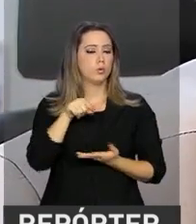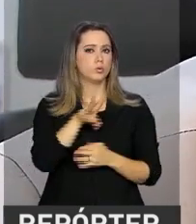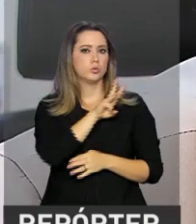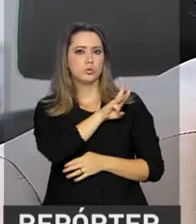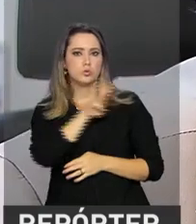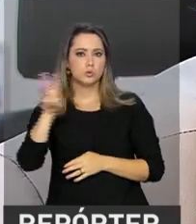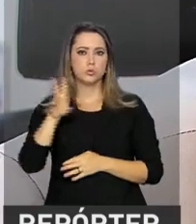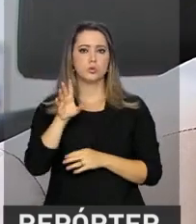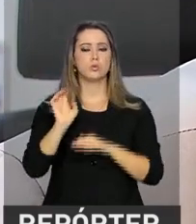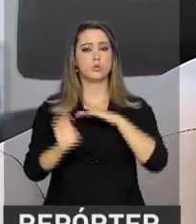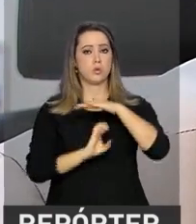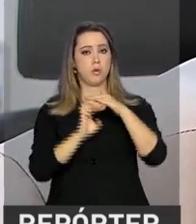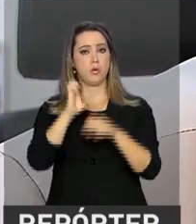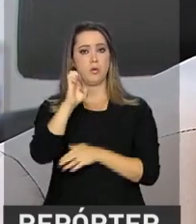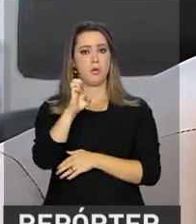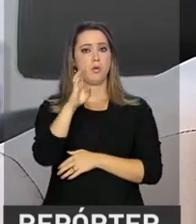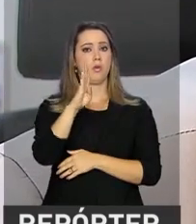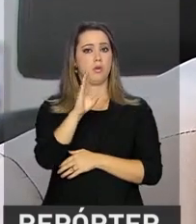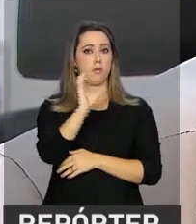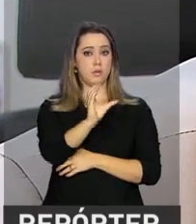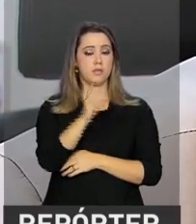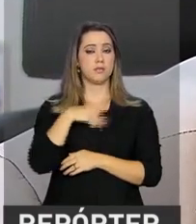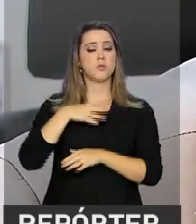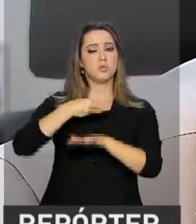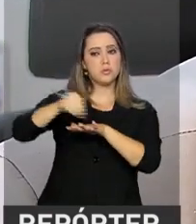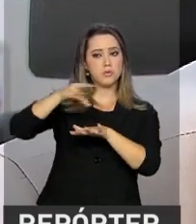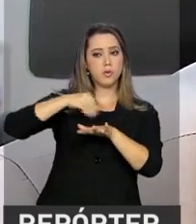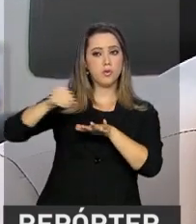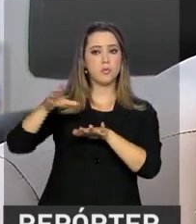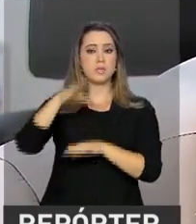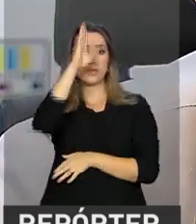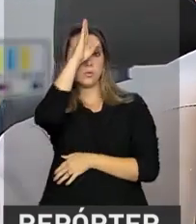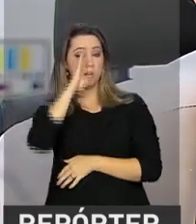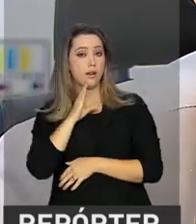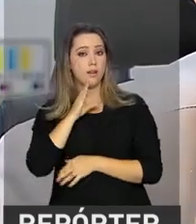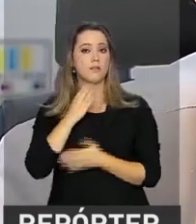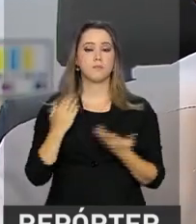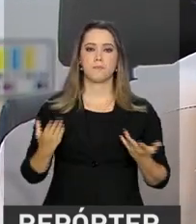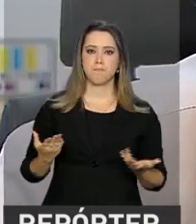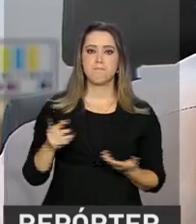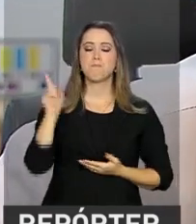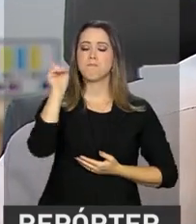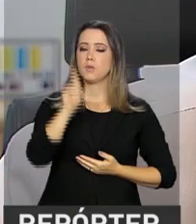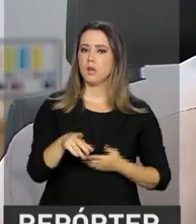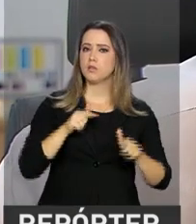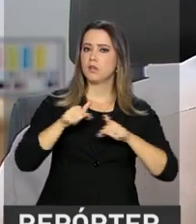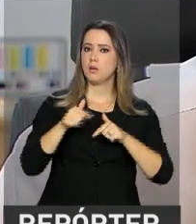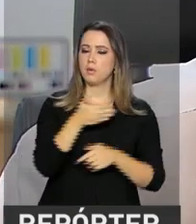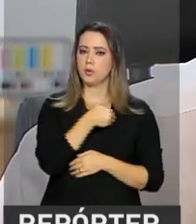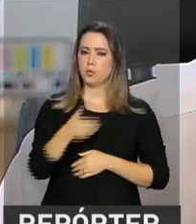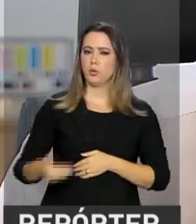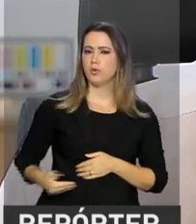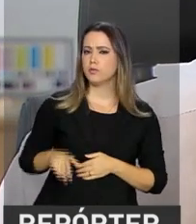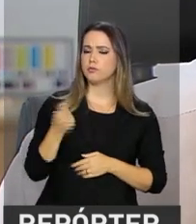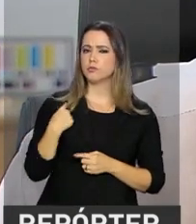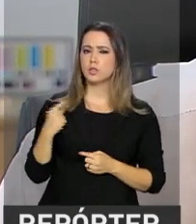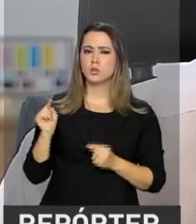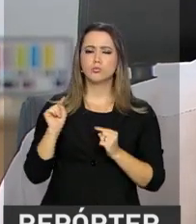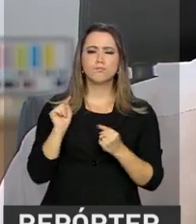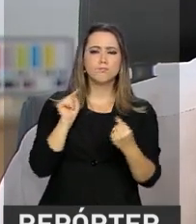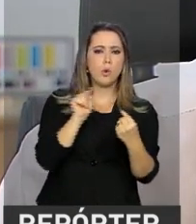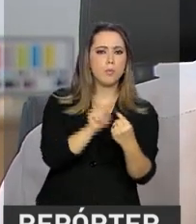da bbc é ter a essas informações de graça são ações do governo que atingem diretamente